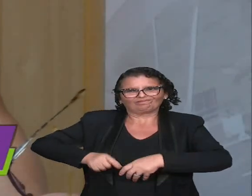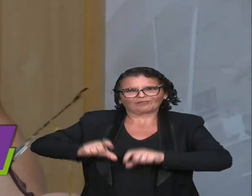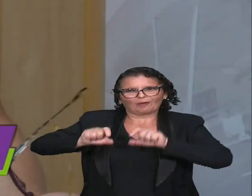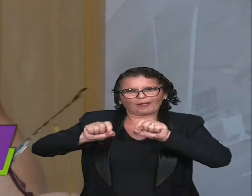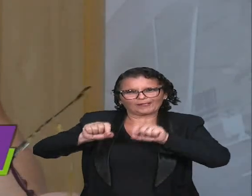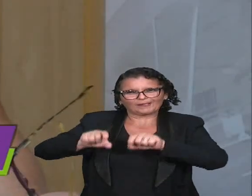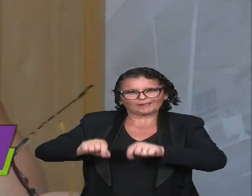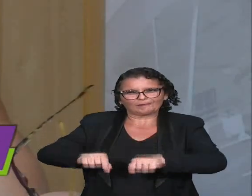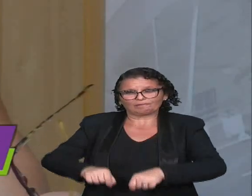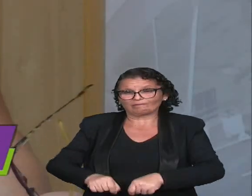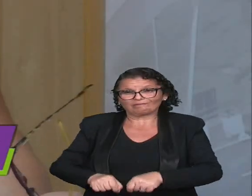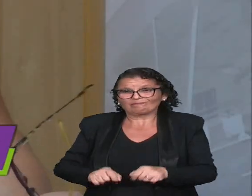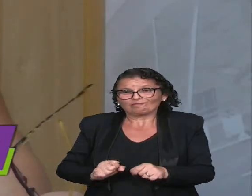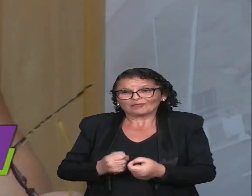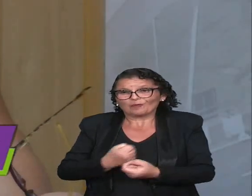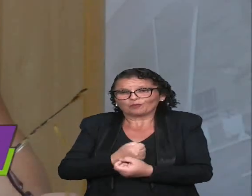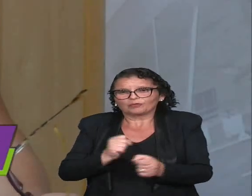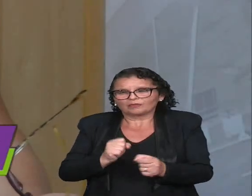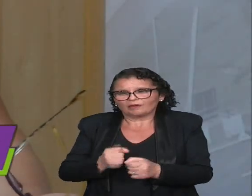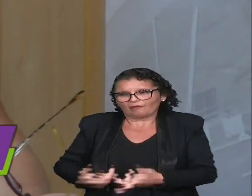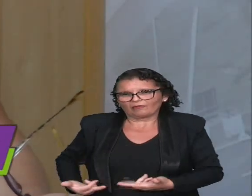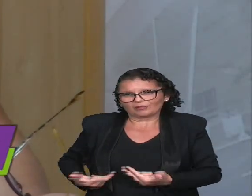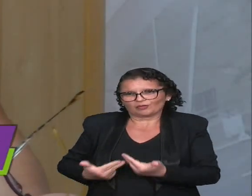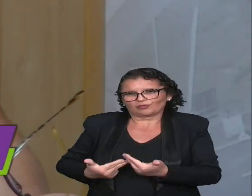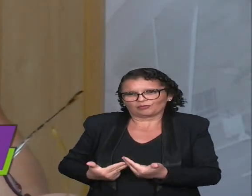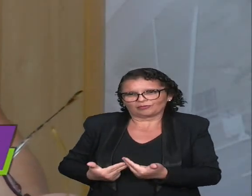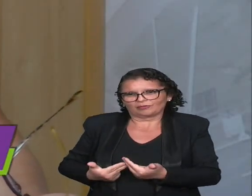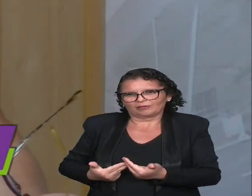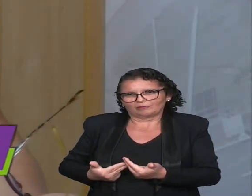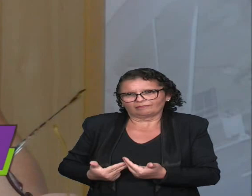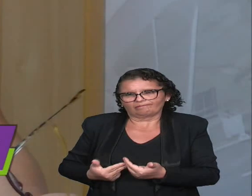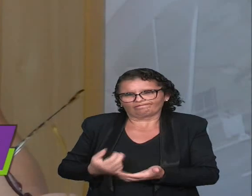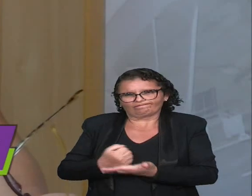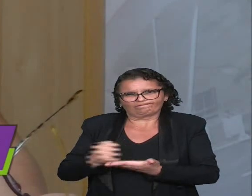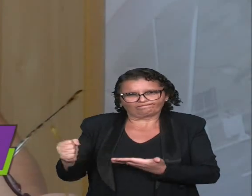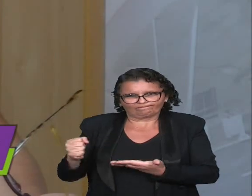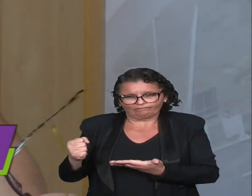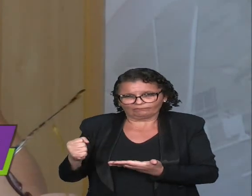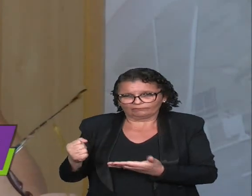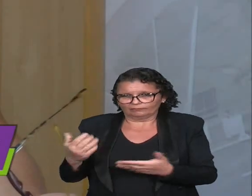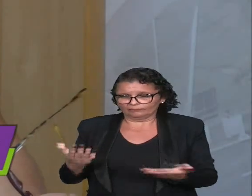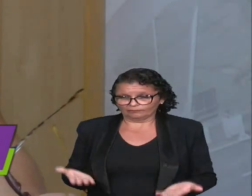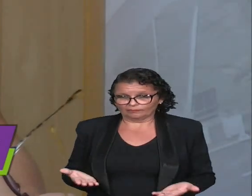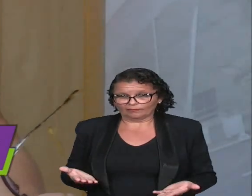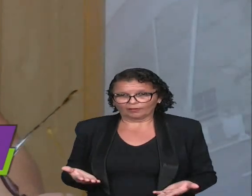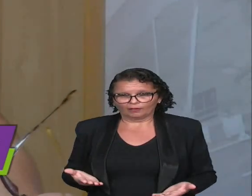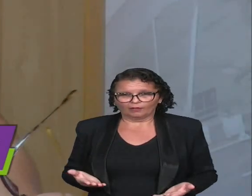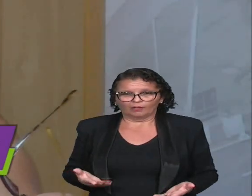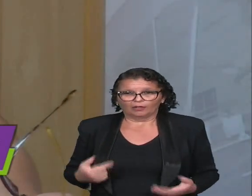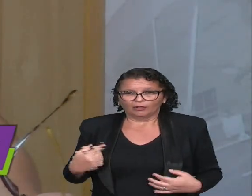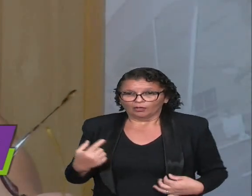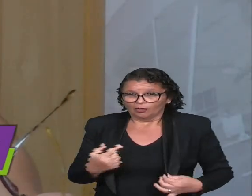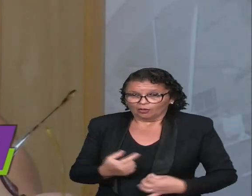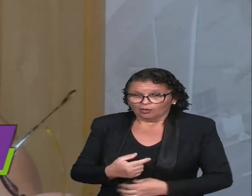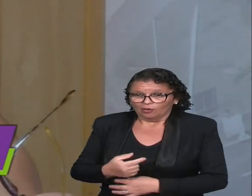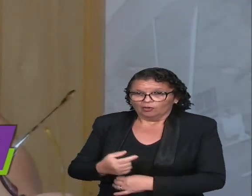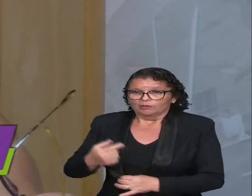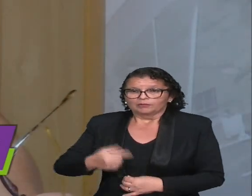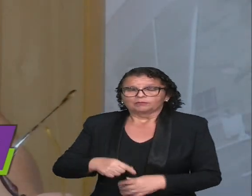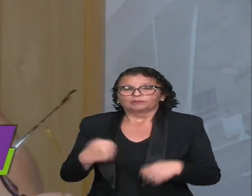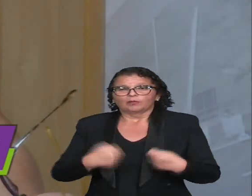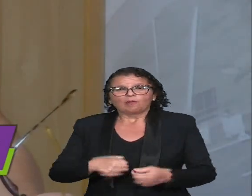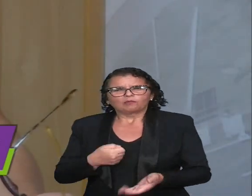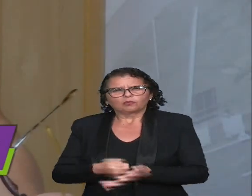tem como mais poder fazer essa cirurgia agora o que nós temos que cobrar aqui de